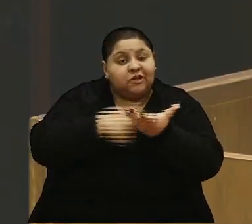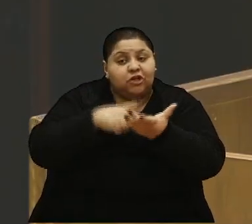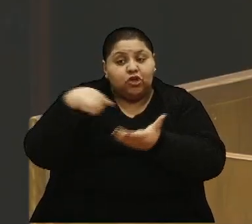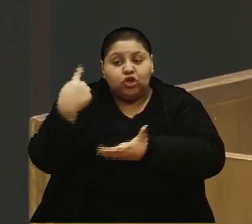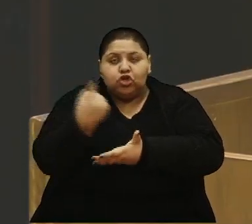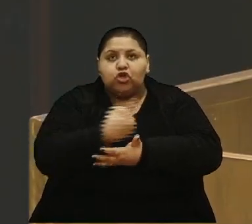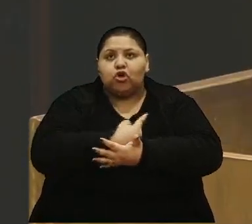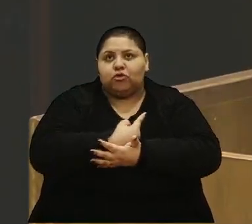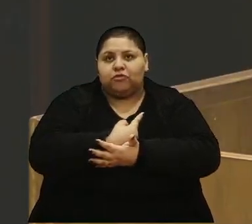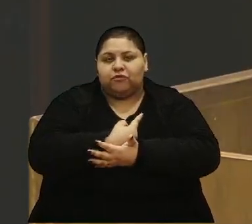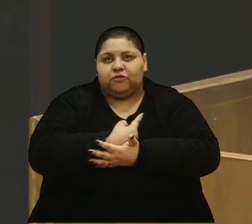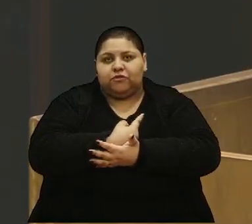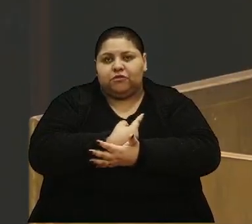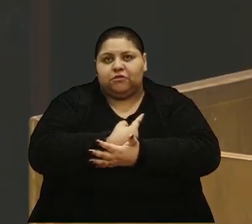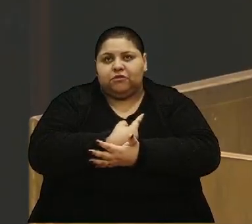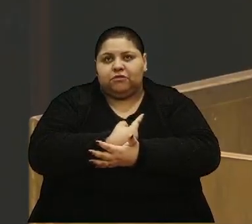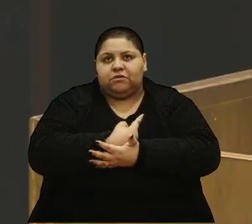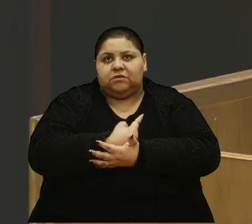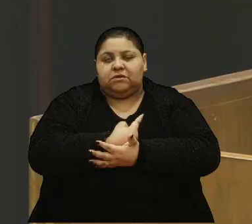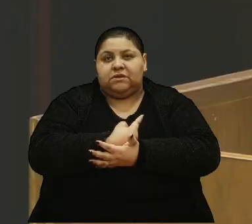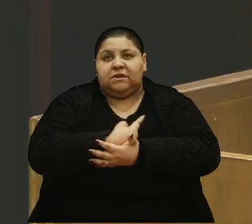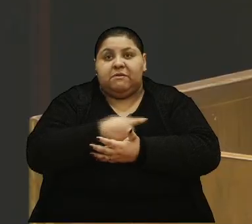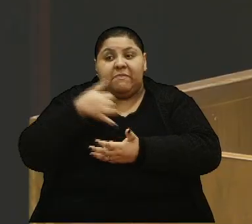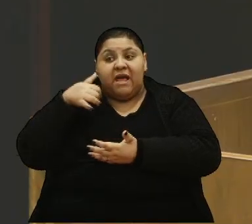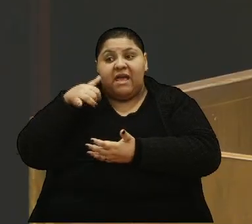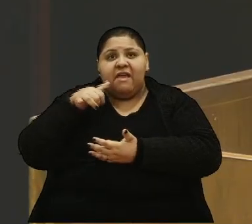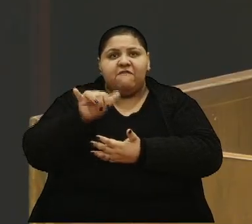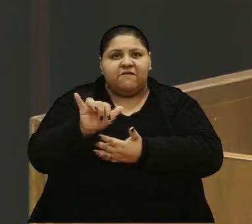nosso. E para coibir,